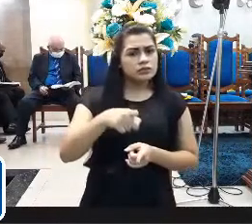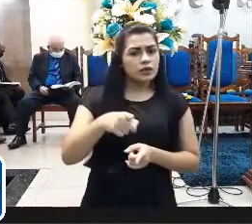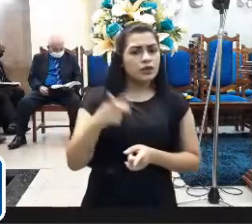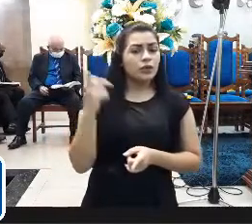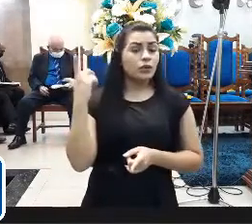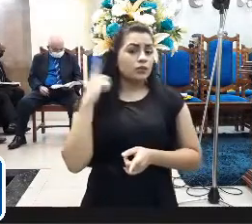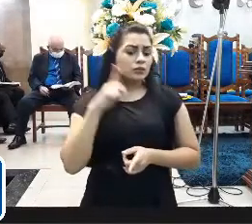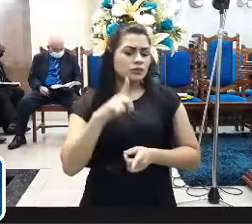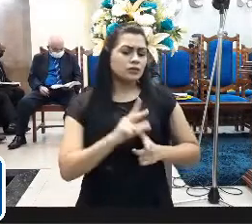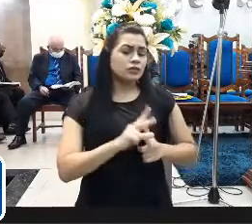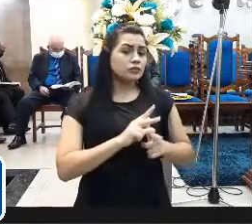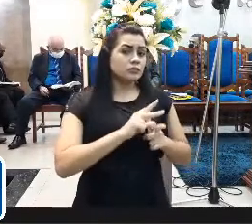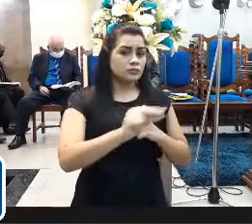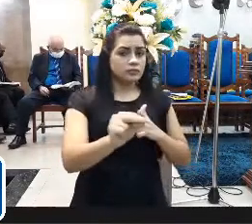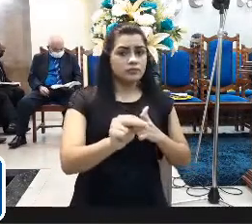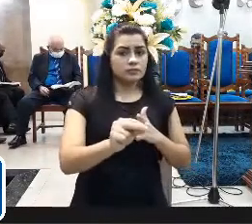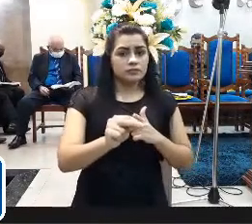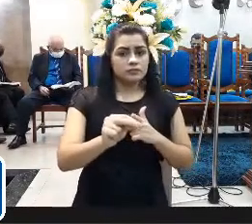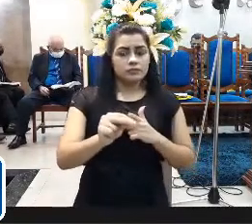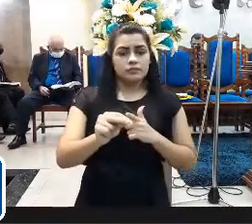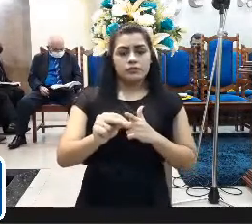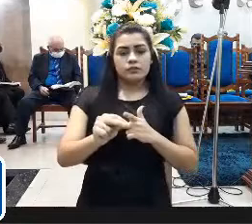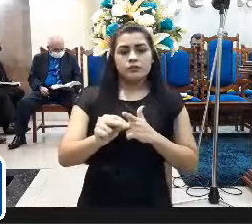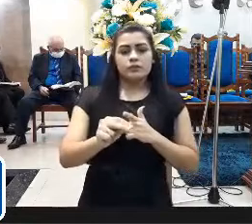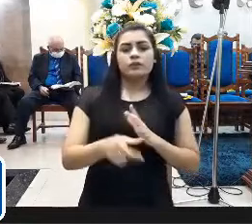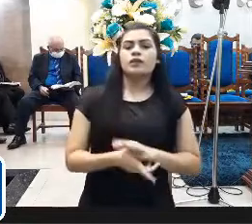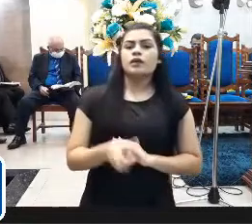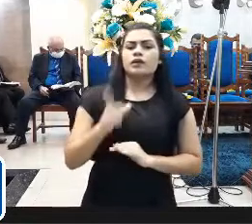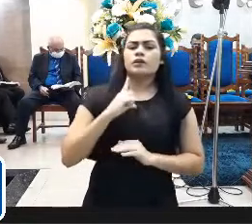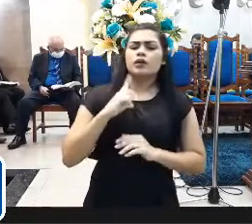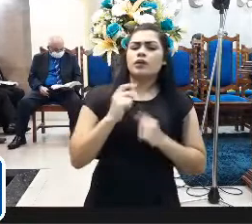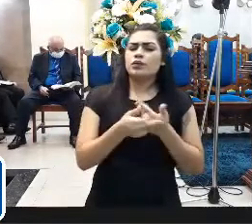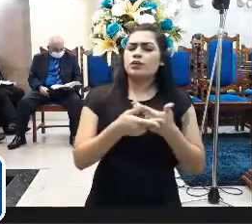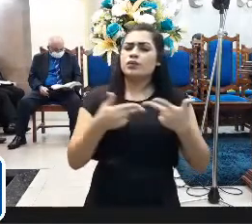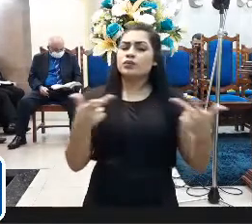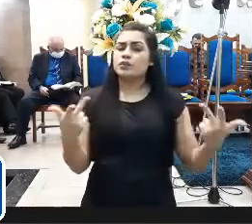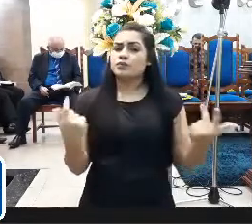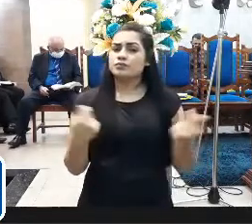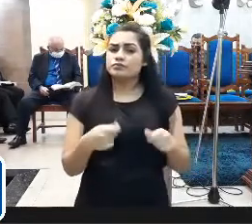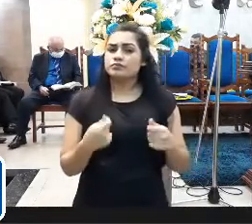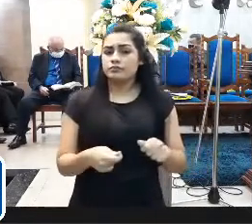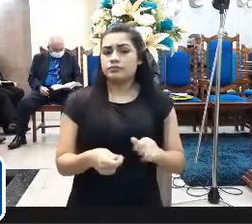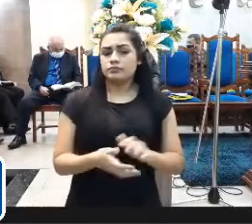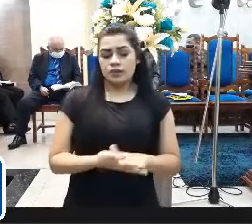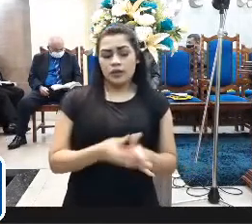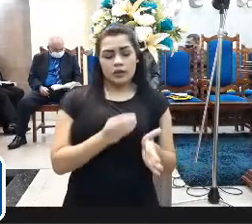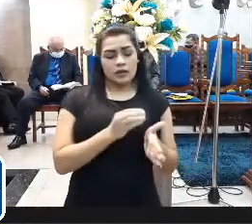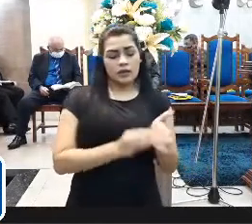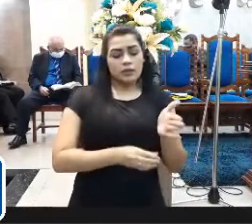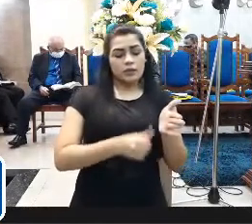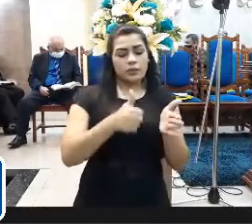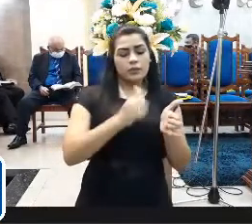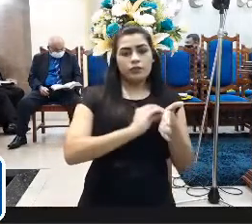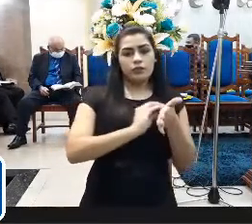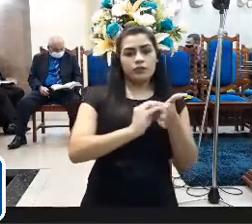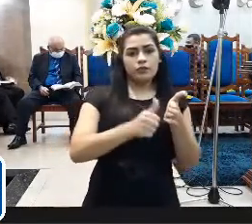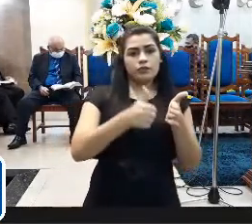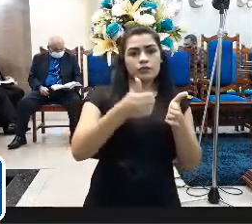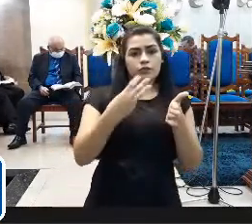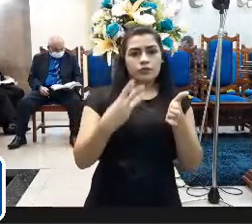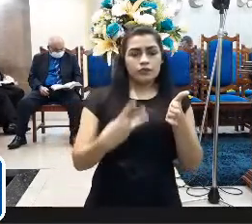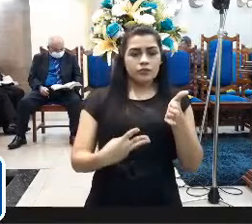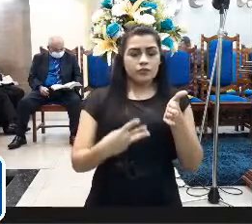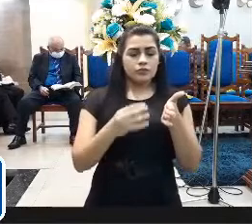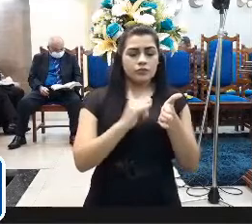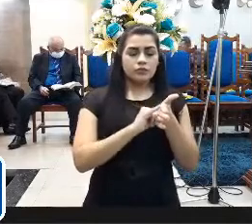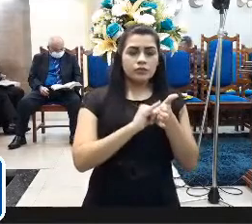você vencer essa jornada, tem alguns adereços que se faz necessário. Capítulo 1, versículo 13.